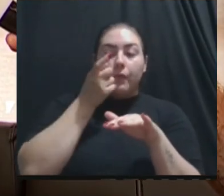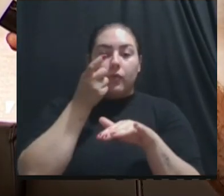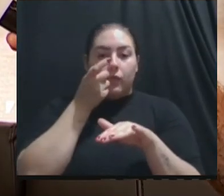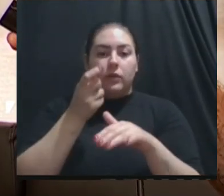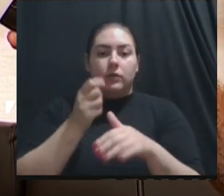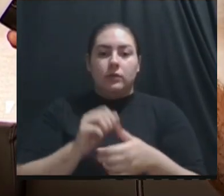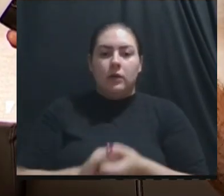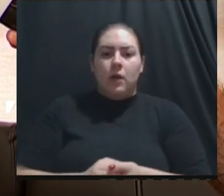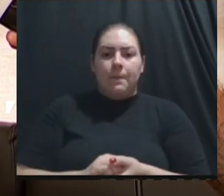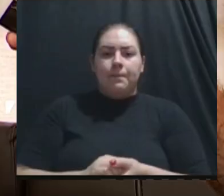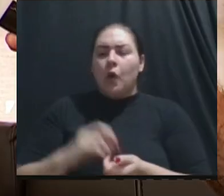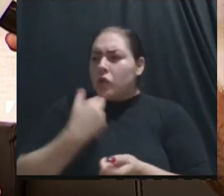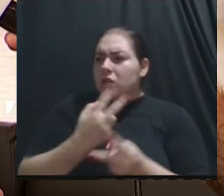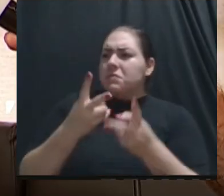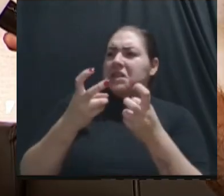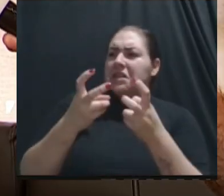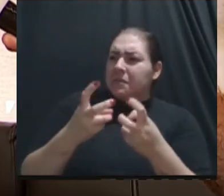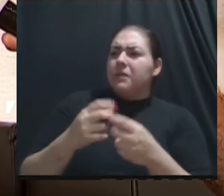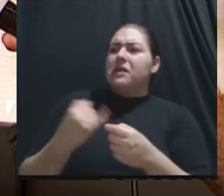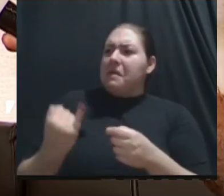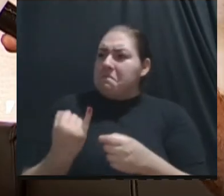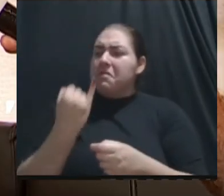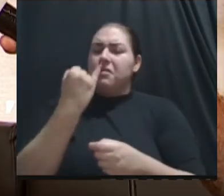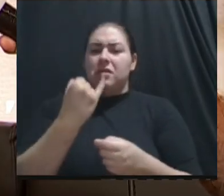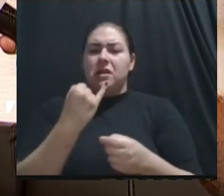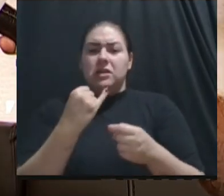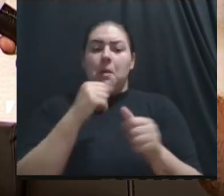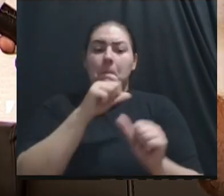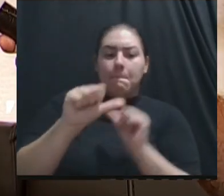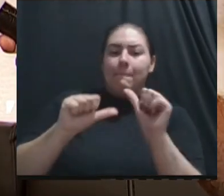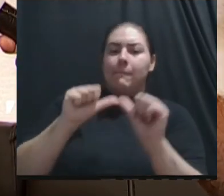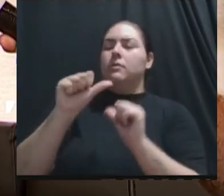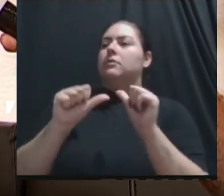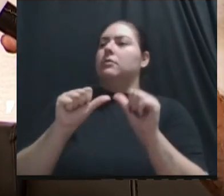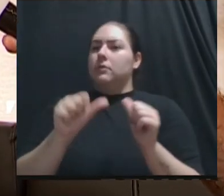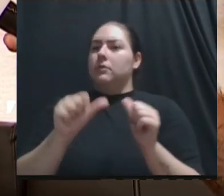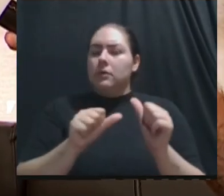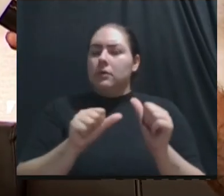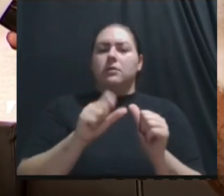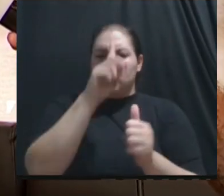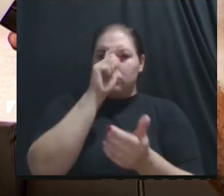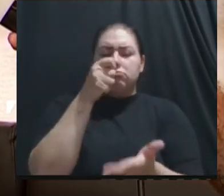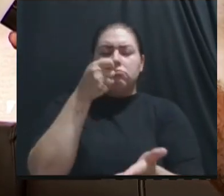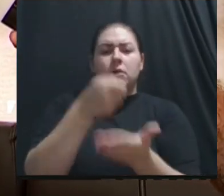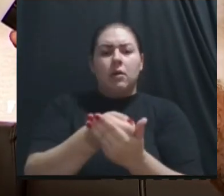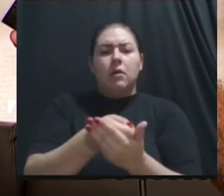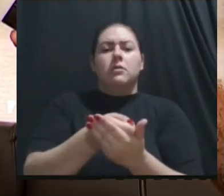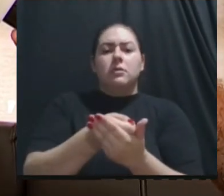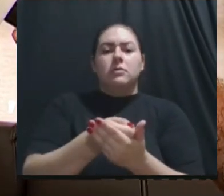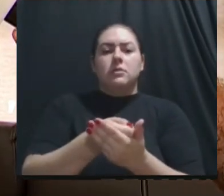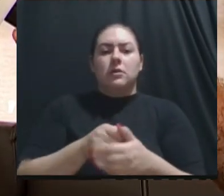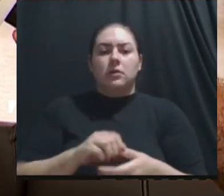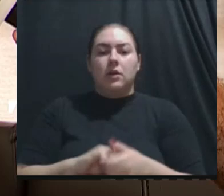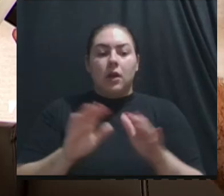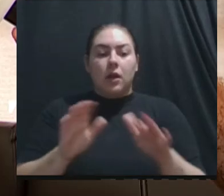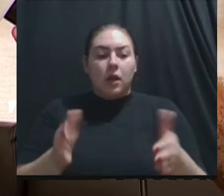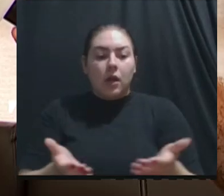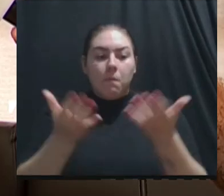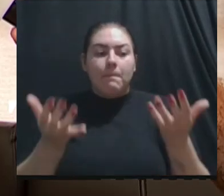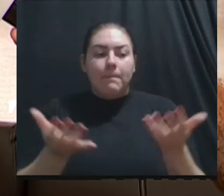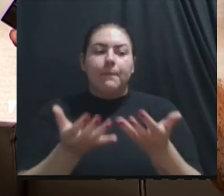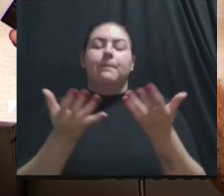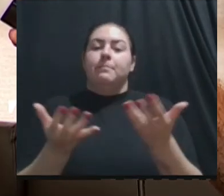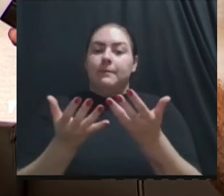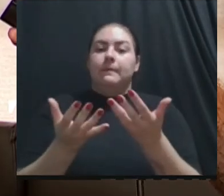mudança de comportamento, de trazer mais pessoas para morar no centro, ativando a economia do entorno. Então, a gente tem esse projeto que está